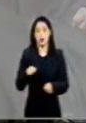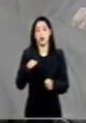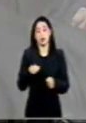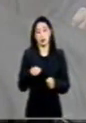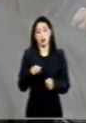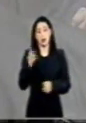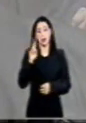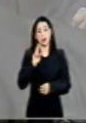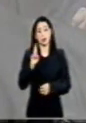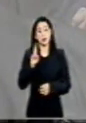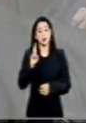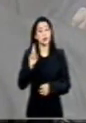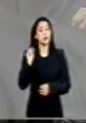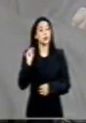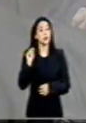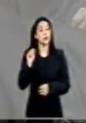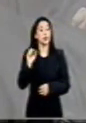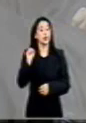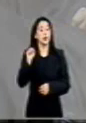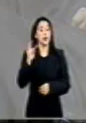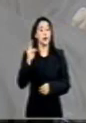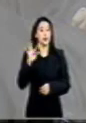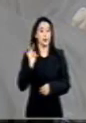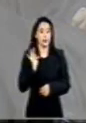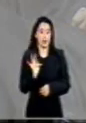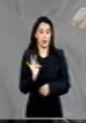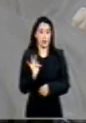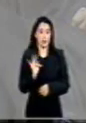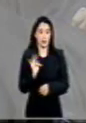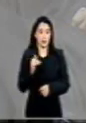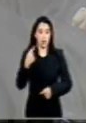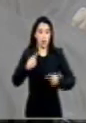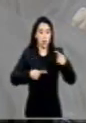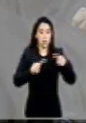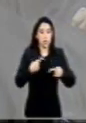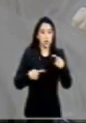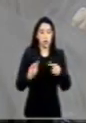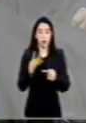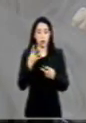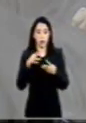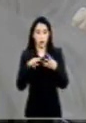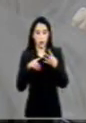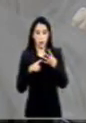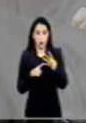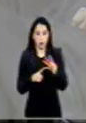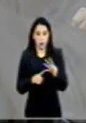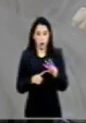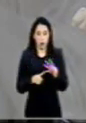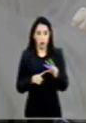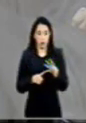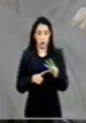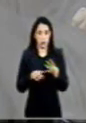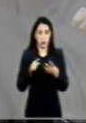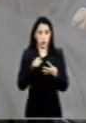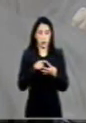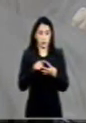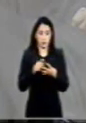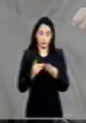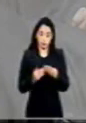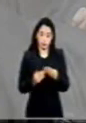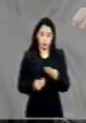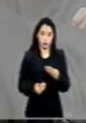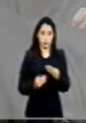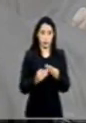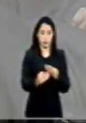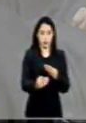Federal. Aqui se discute quatro fatos especificamente. O inquérito foi instaurado a partir disso.